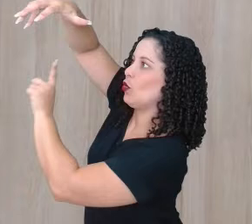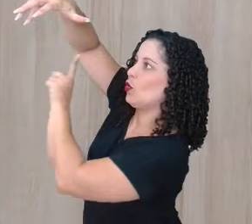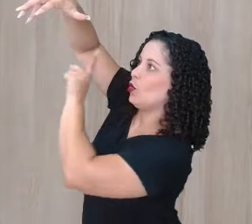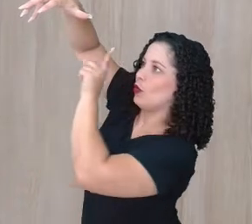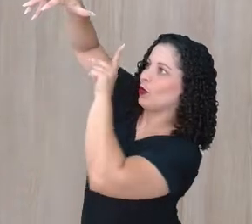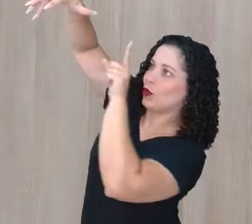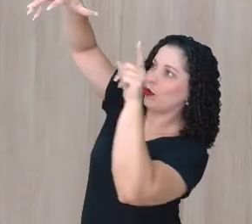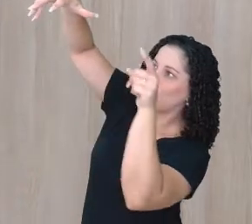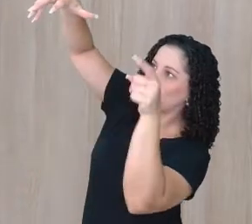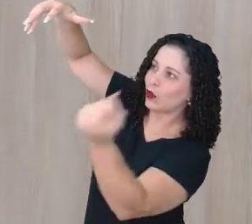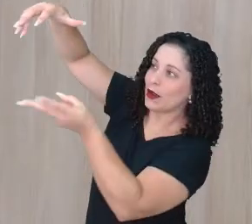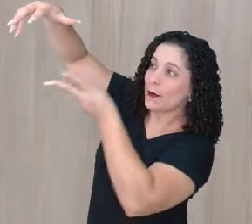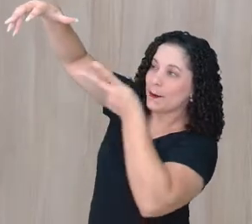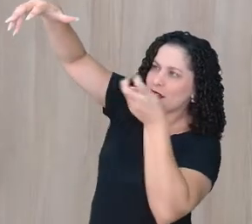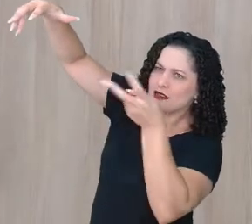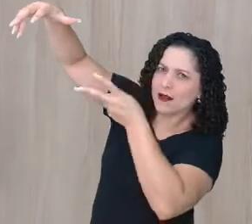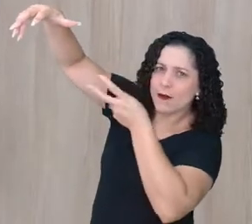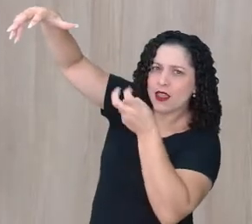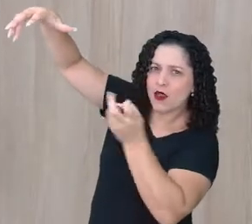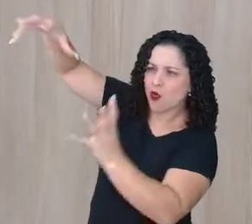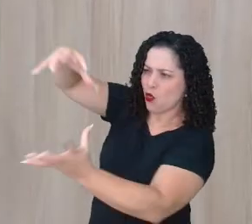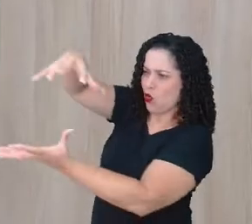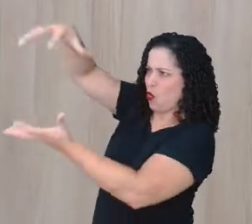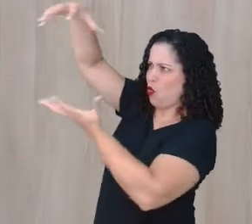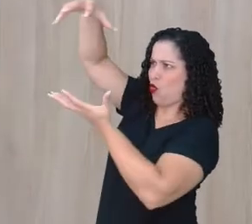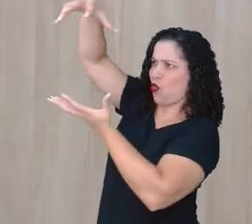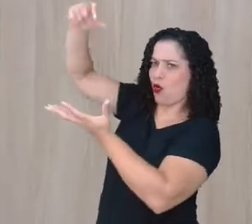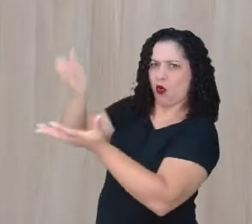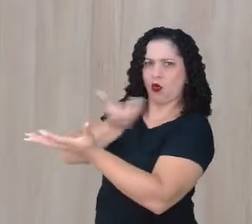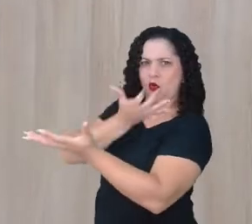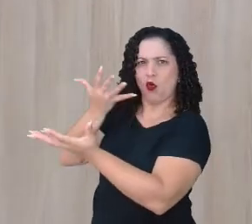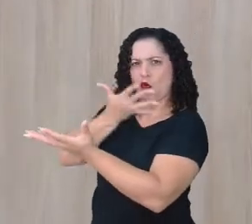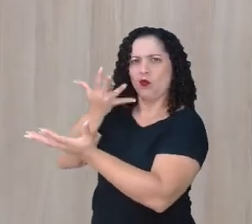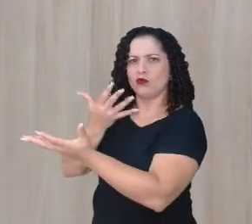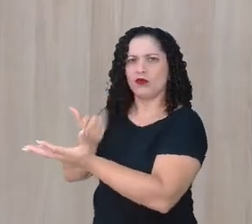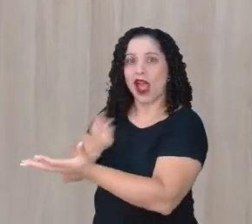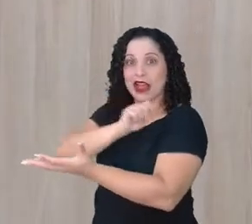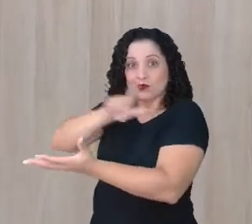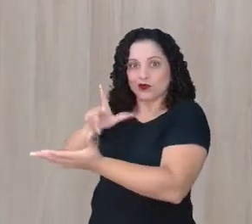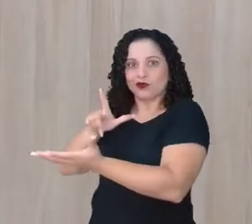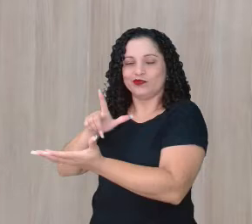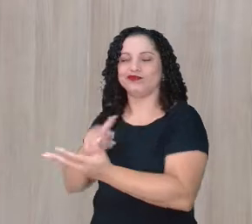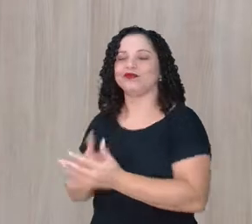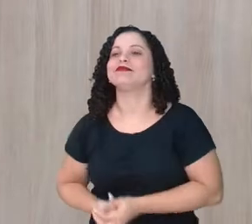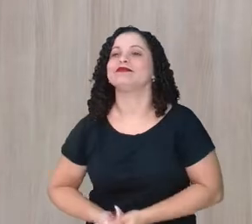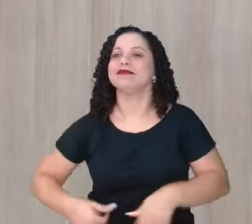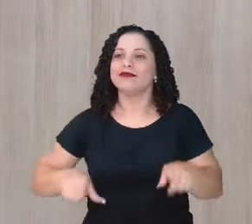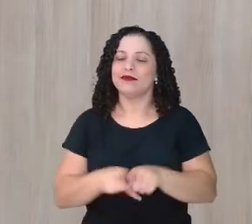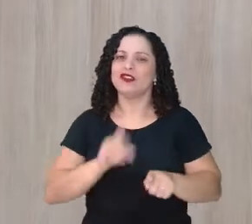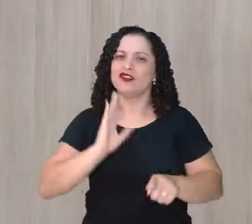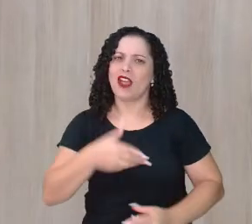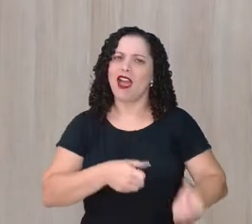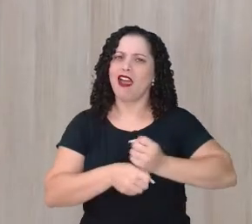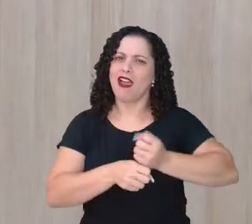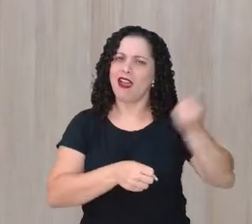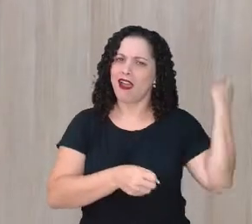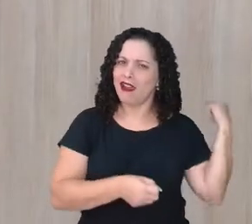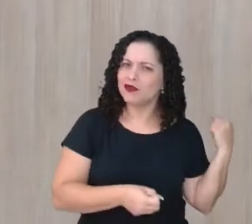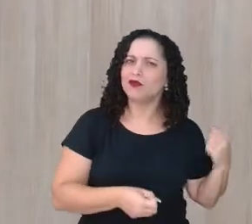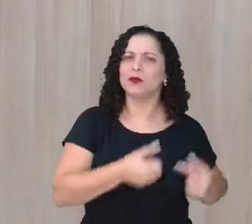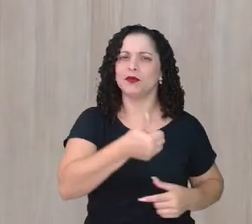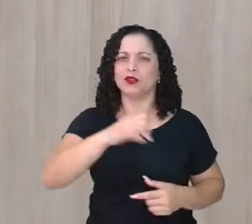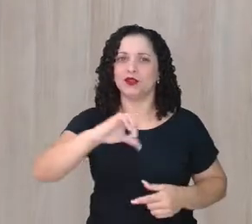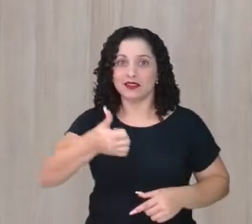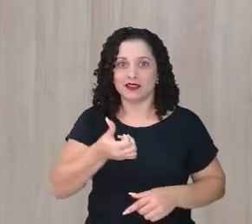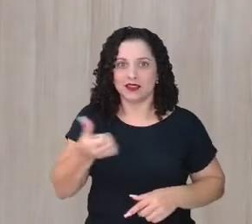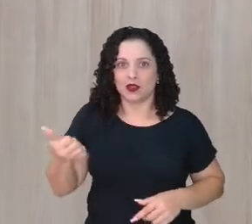contribuição, né, em relação aí como foi que ele viu. E veja também que já tínhamos em 1961